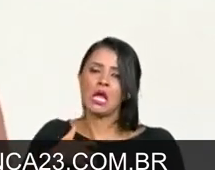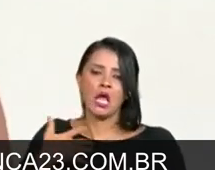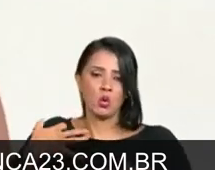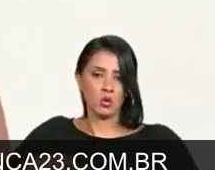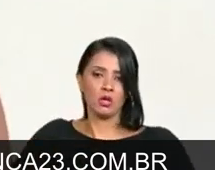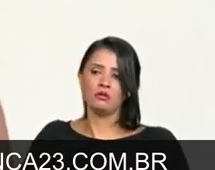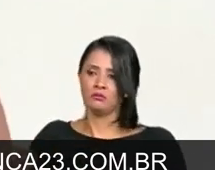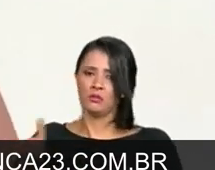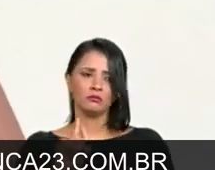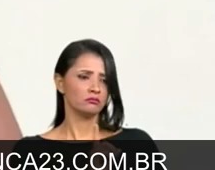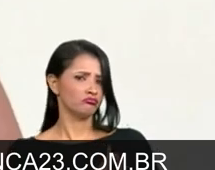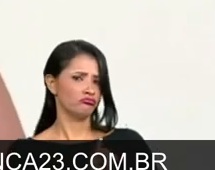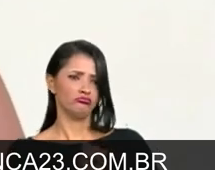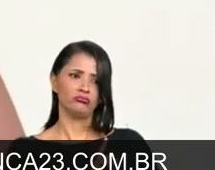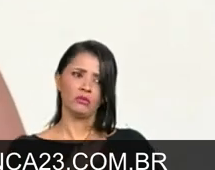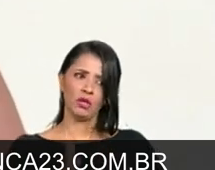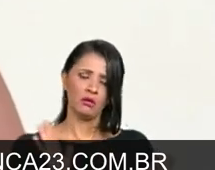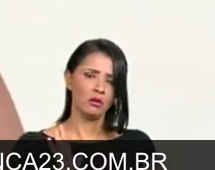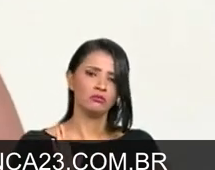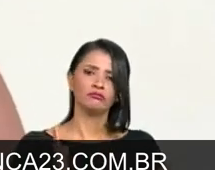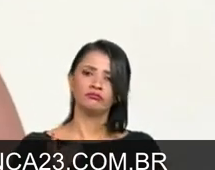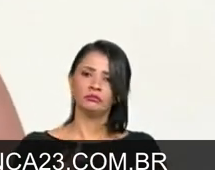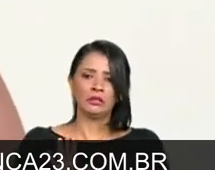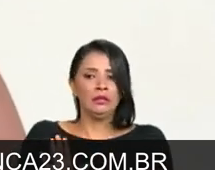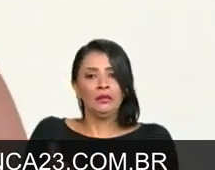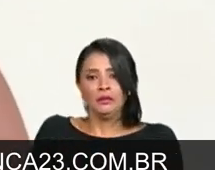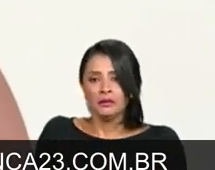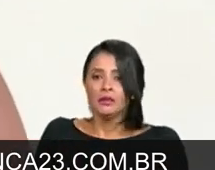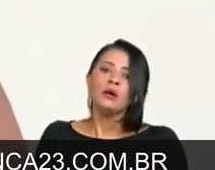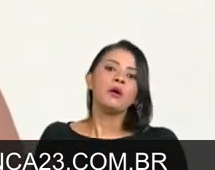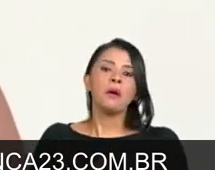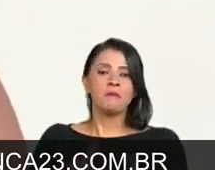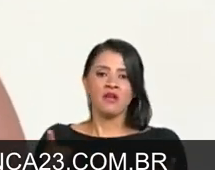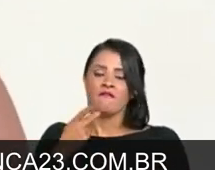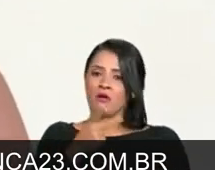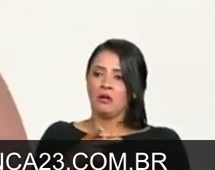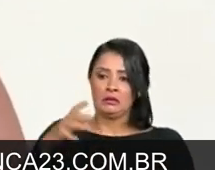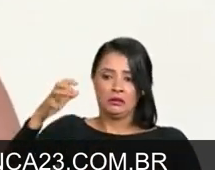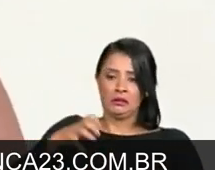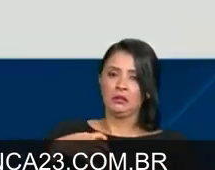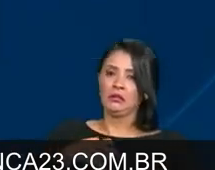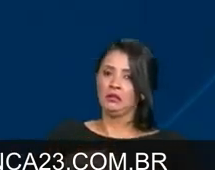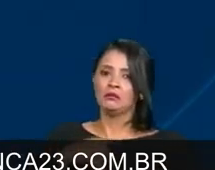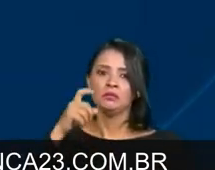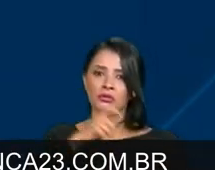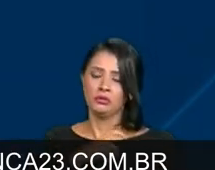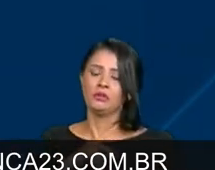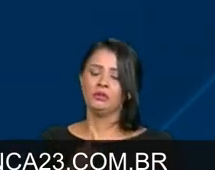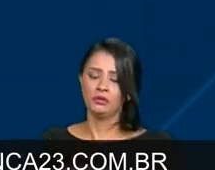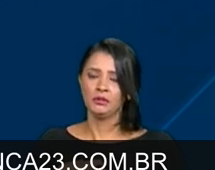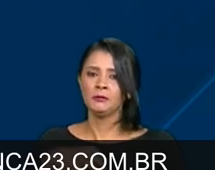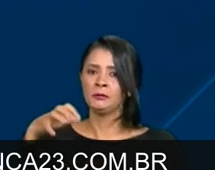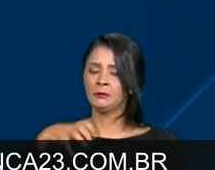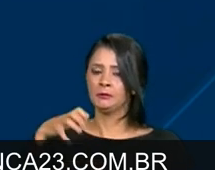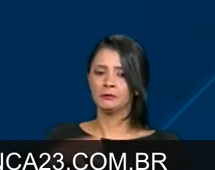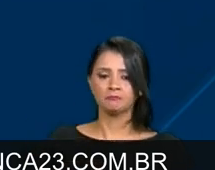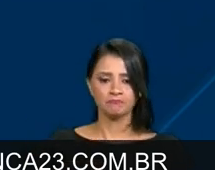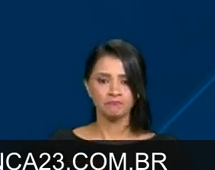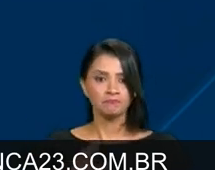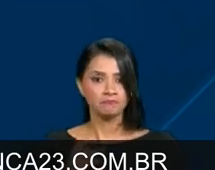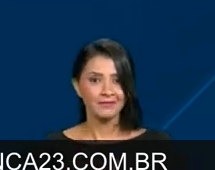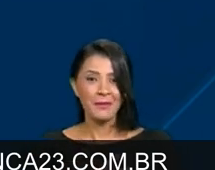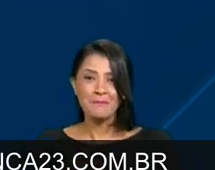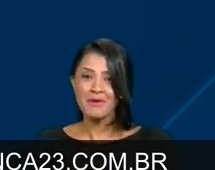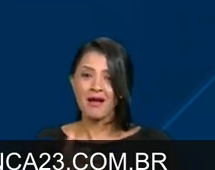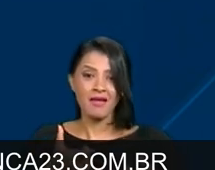né? E ele disse, não, enfim, mas assim, dizer que não mexeu é mentira. As ocorrências mais